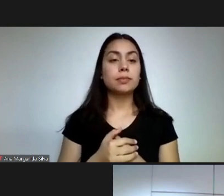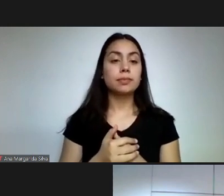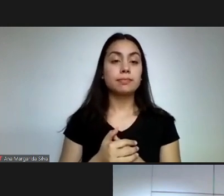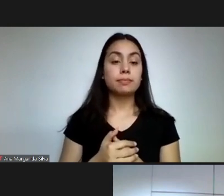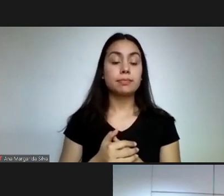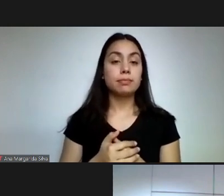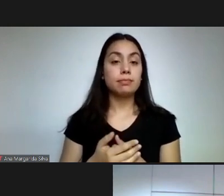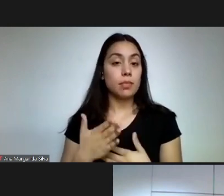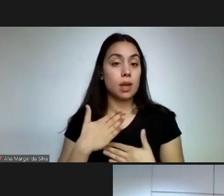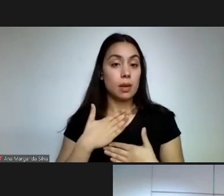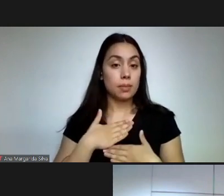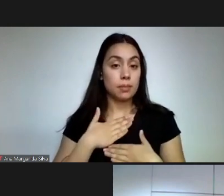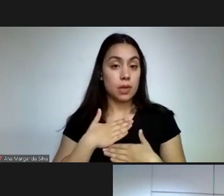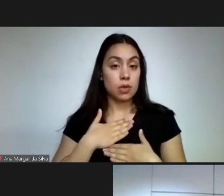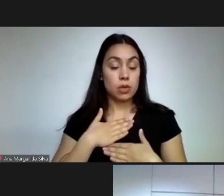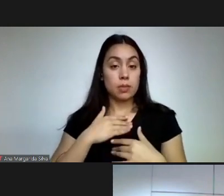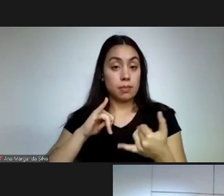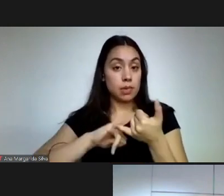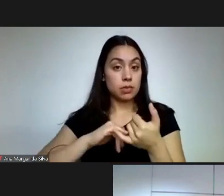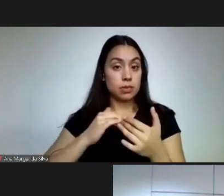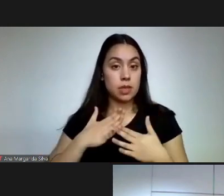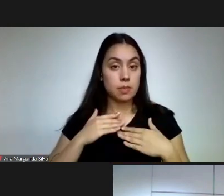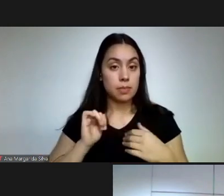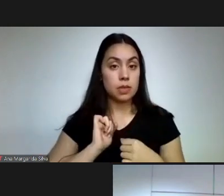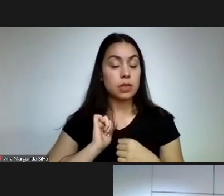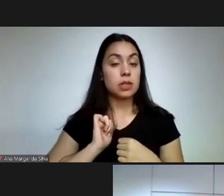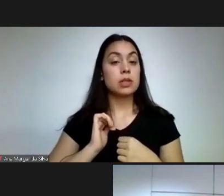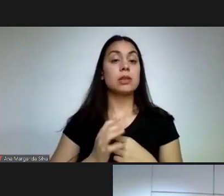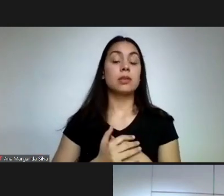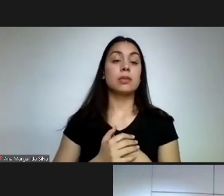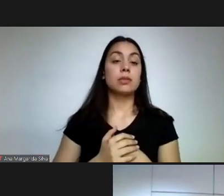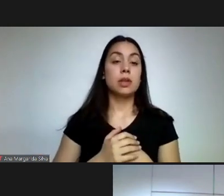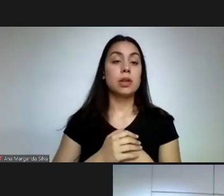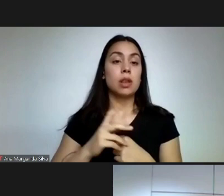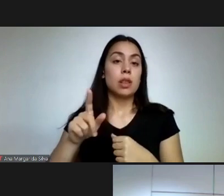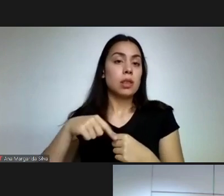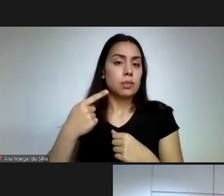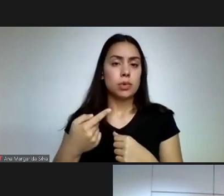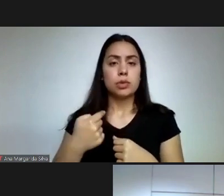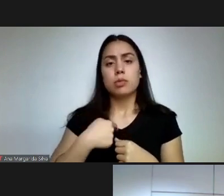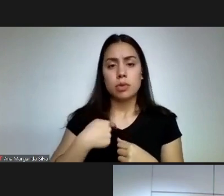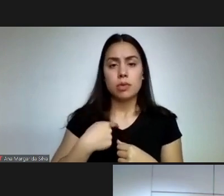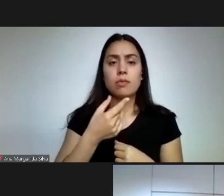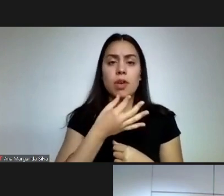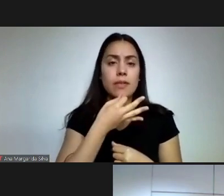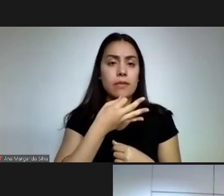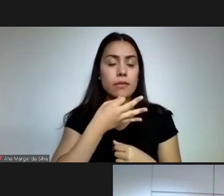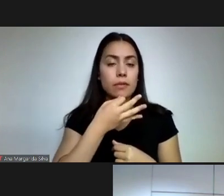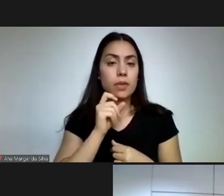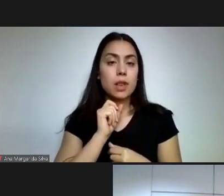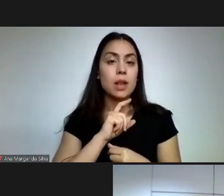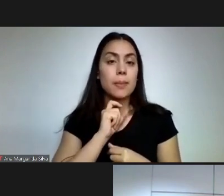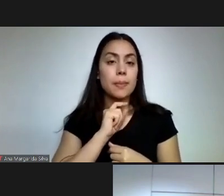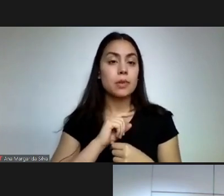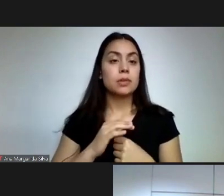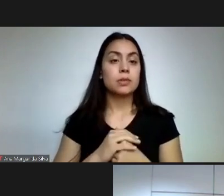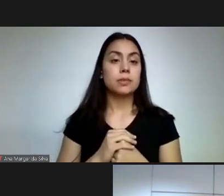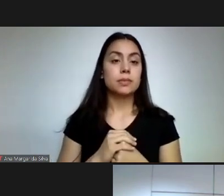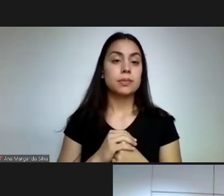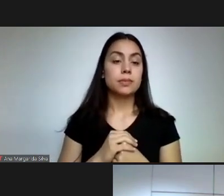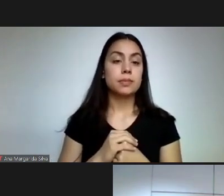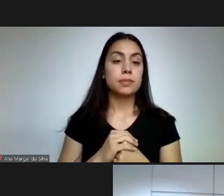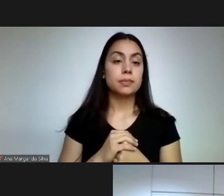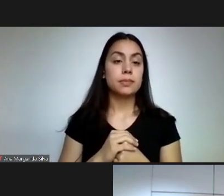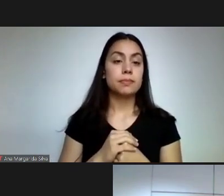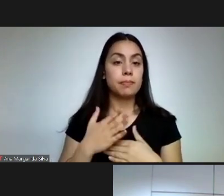Para nós, e também para não me alargar mais, pois obviamente estarei aberta a qualquer pergunta, para